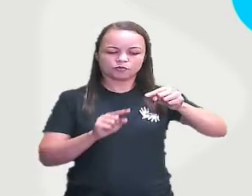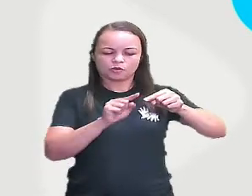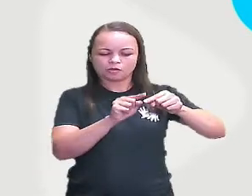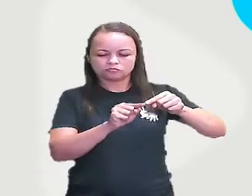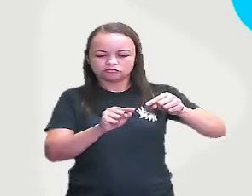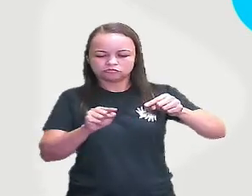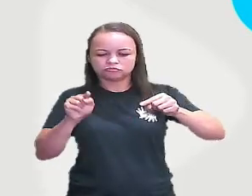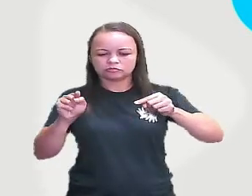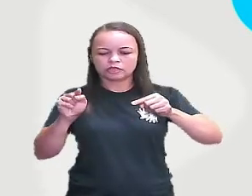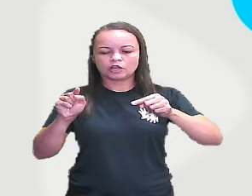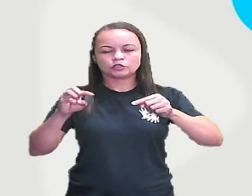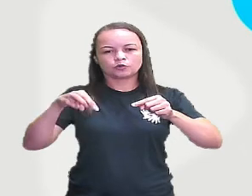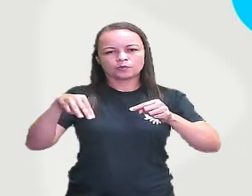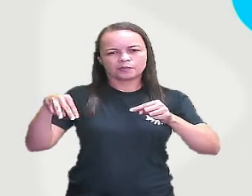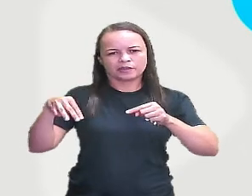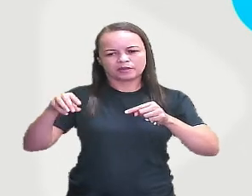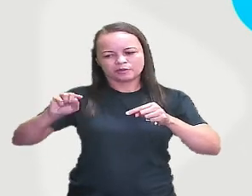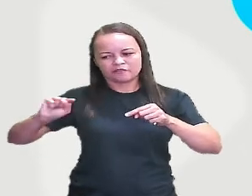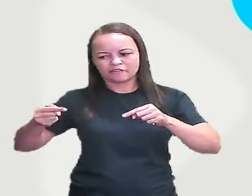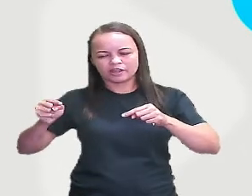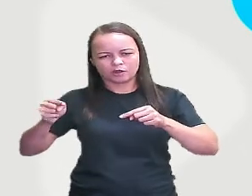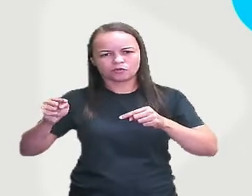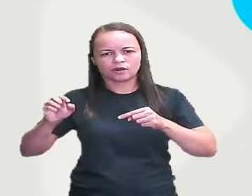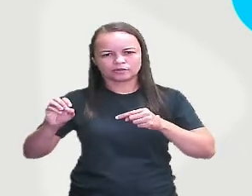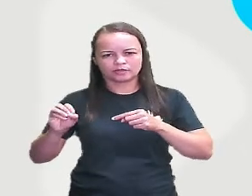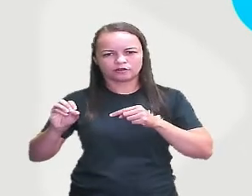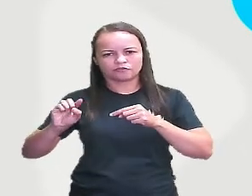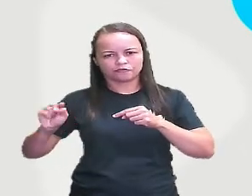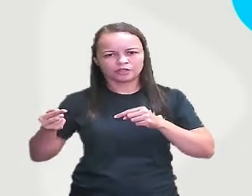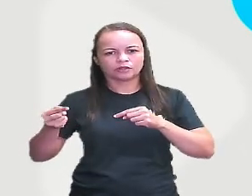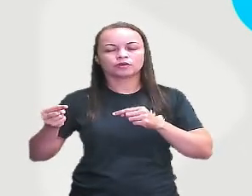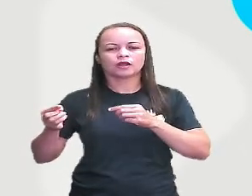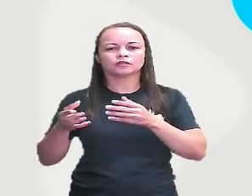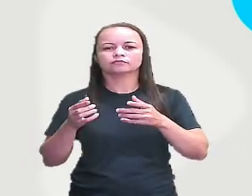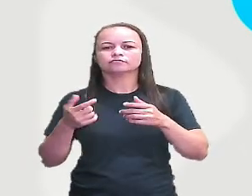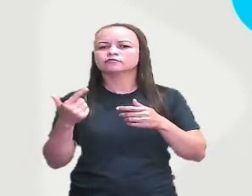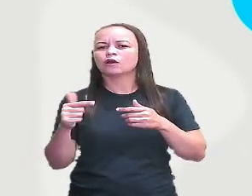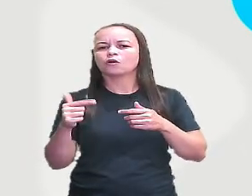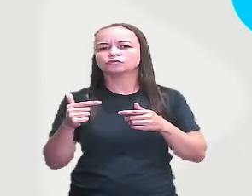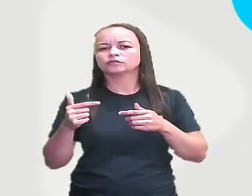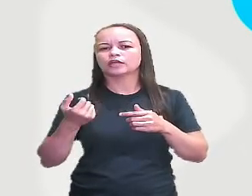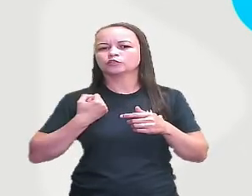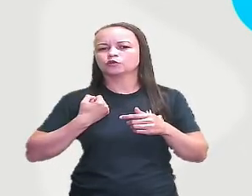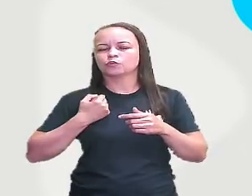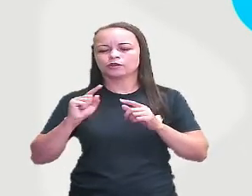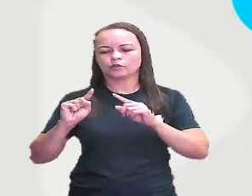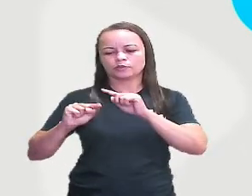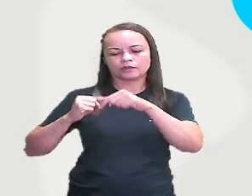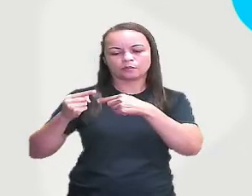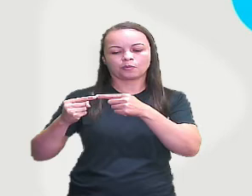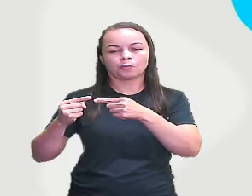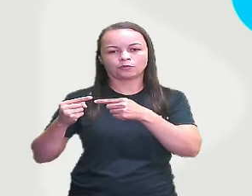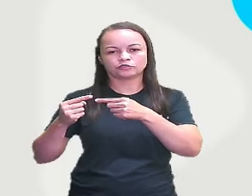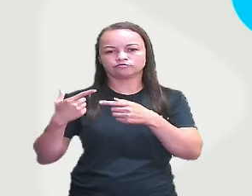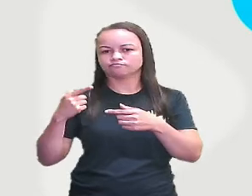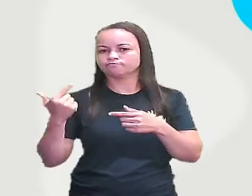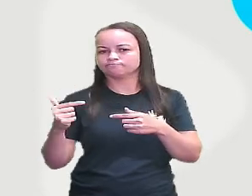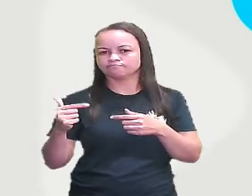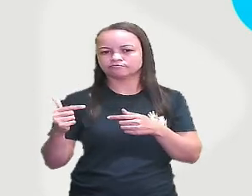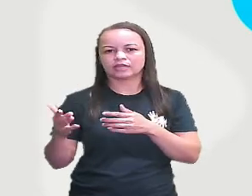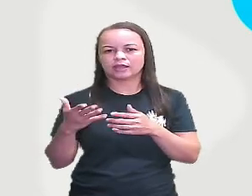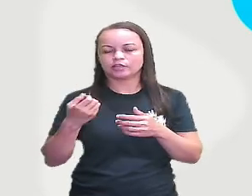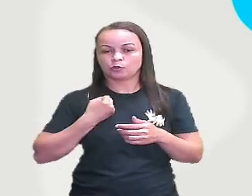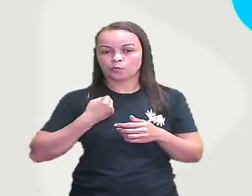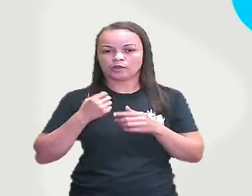para o final da casa do milímetro. Como não tem número depois do zero do milímetro, eu